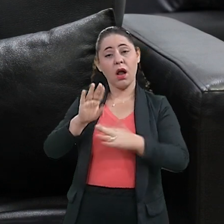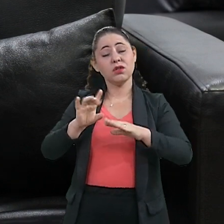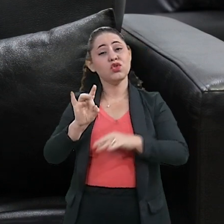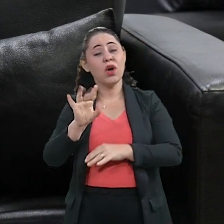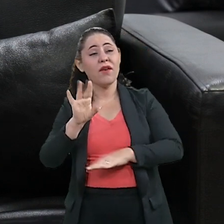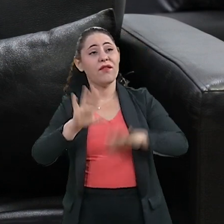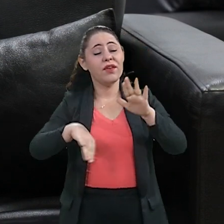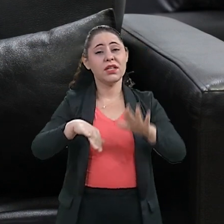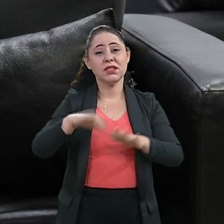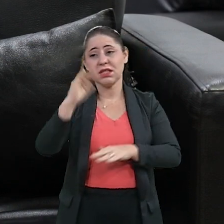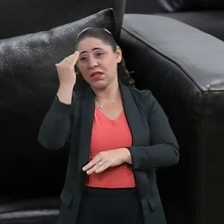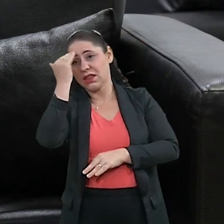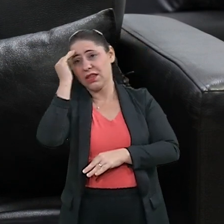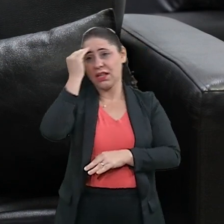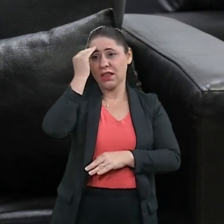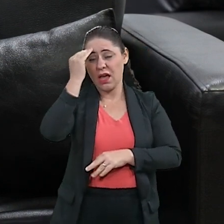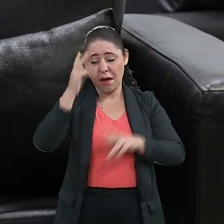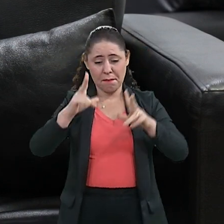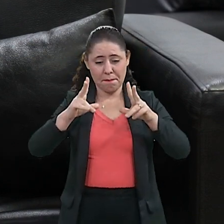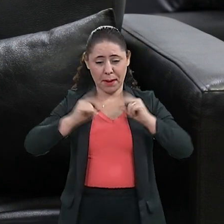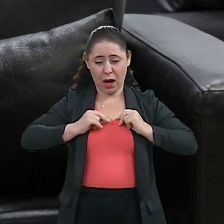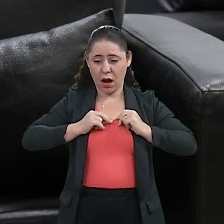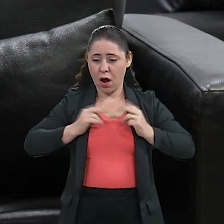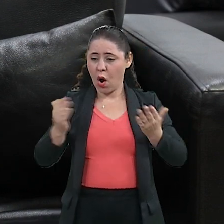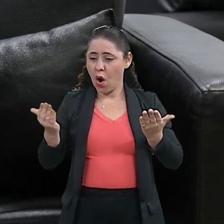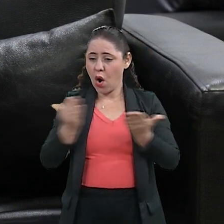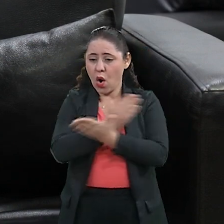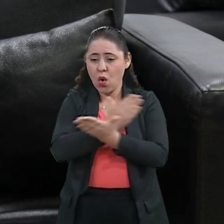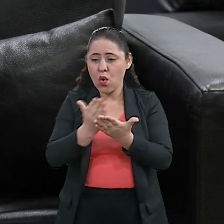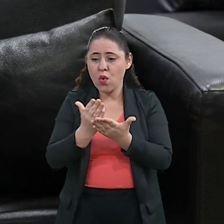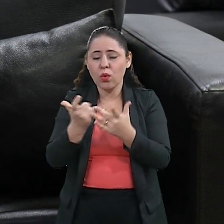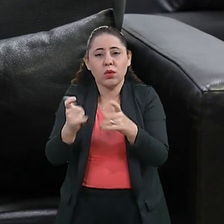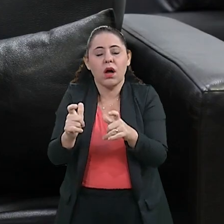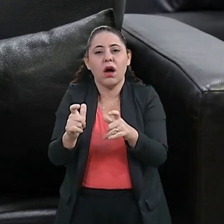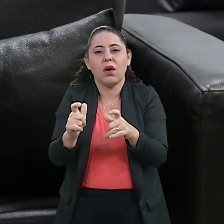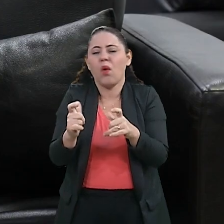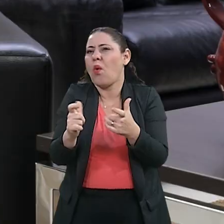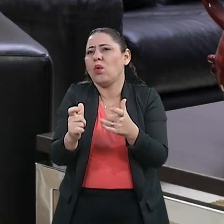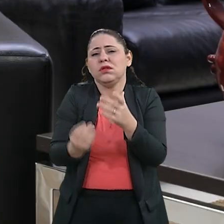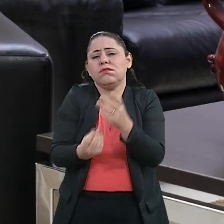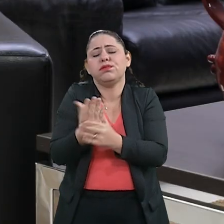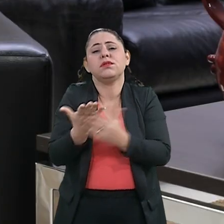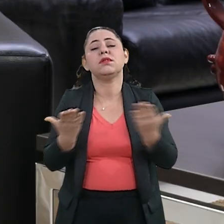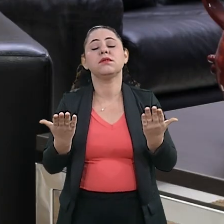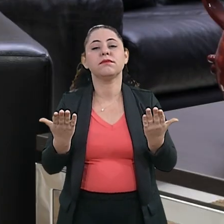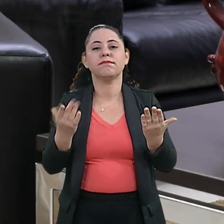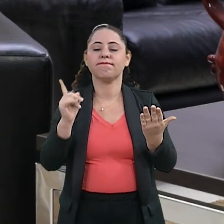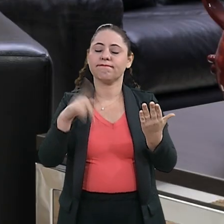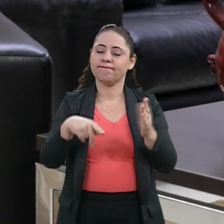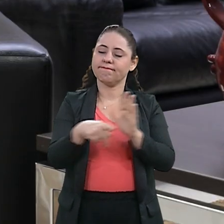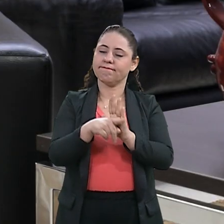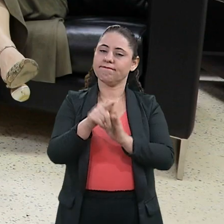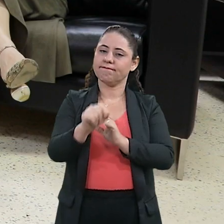ela quer entender, quer ter uma sensação de pertencimento a algum lugar, né? Então,